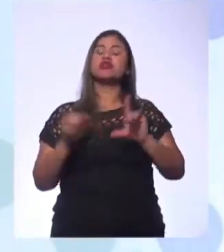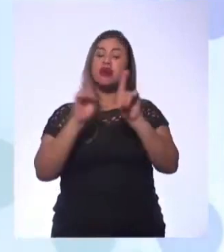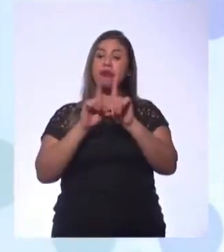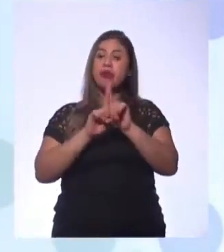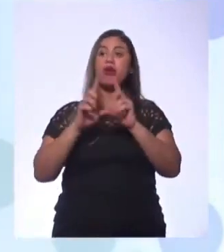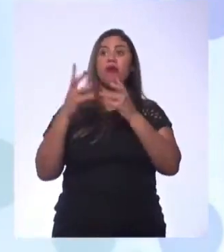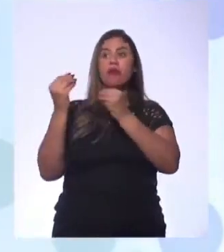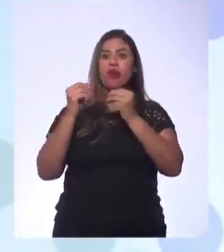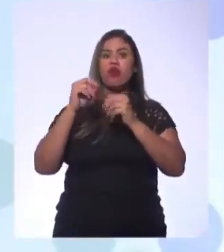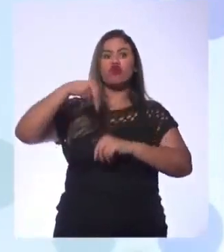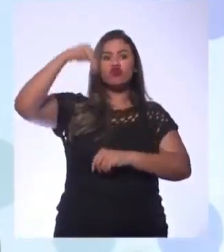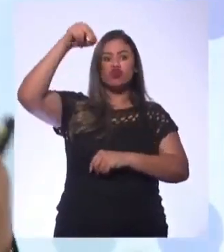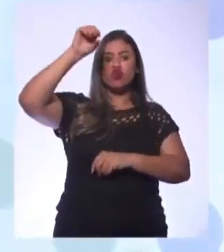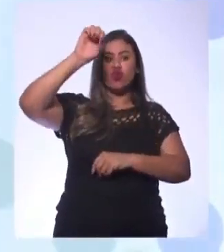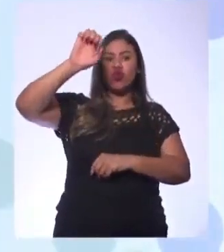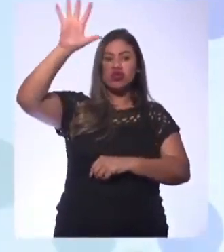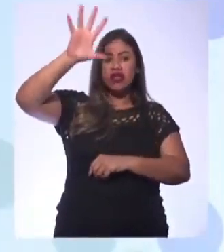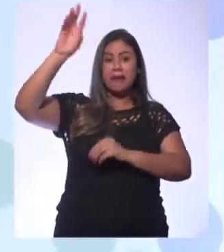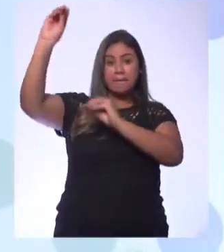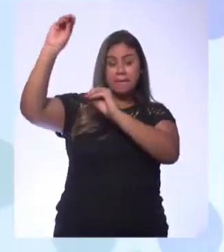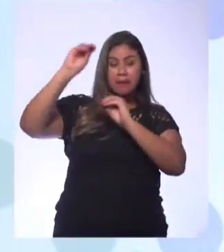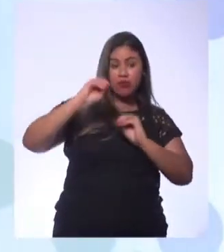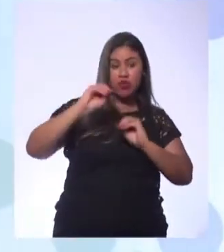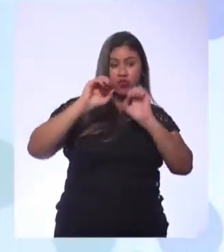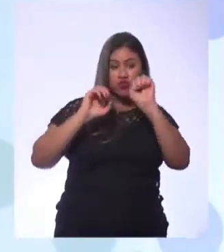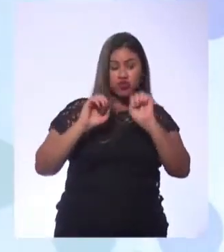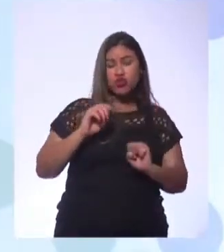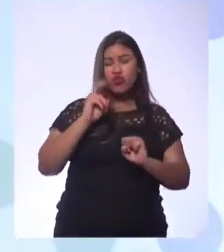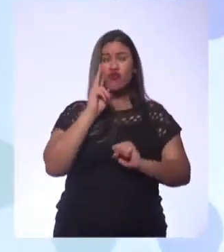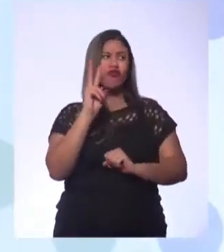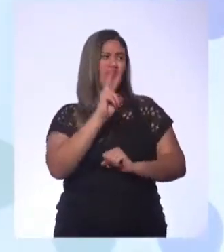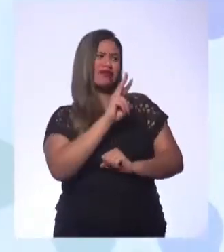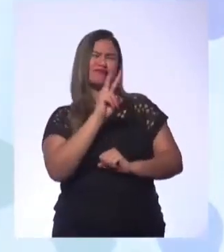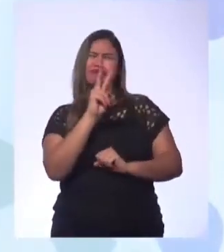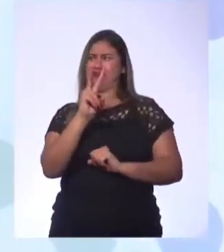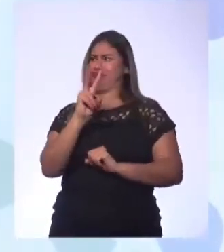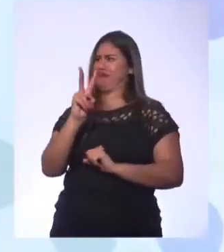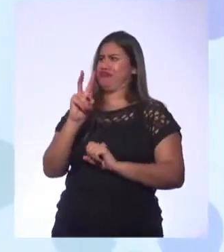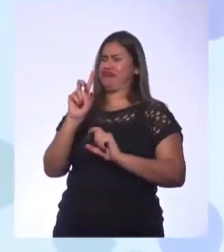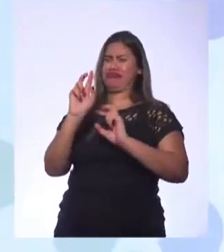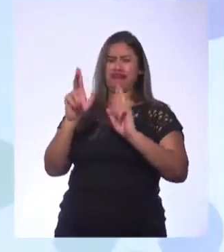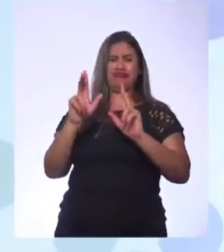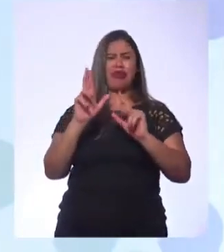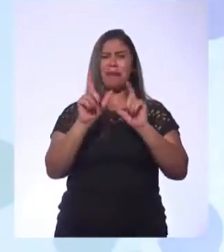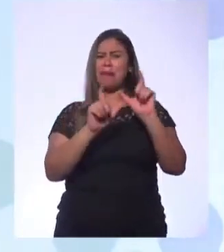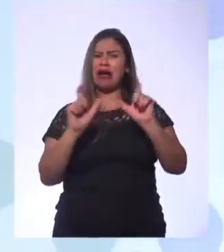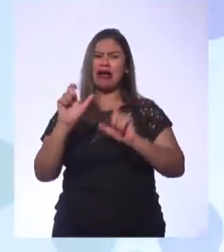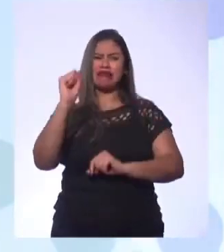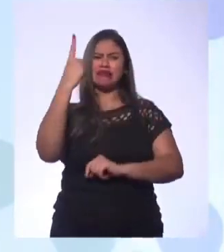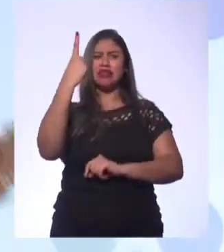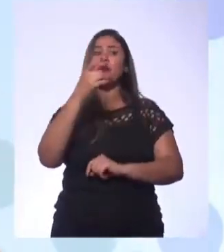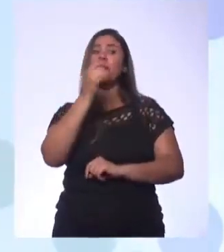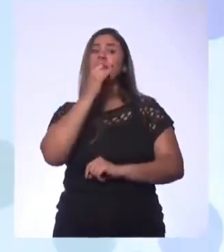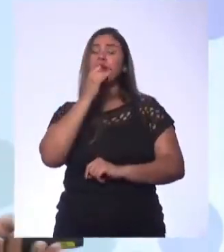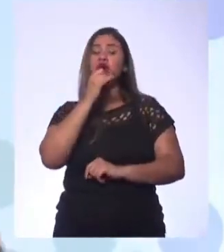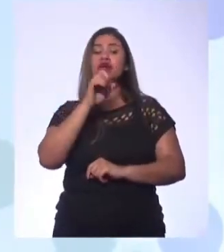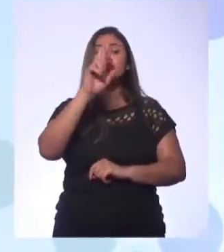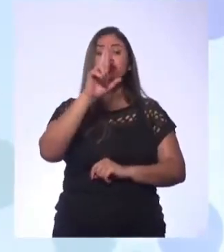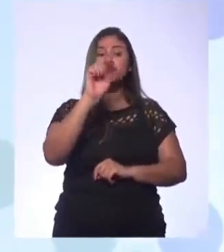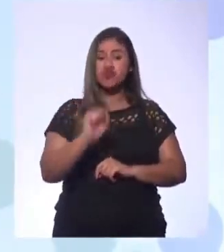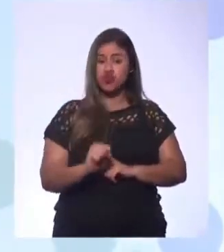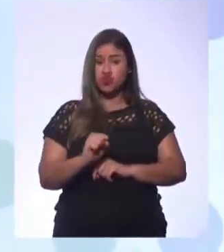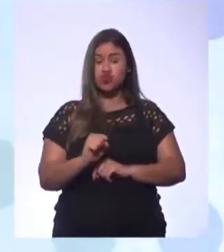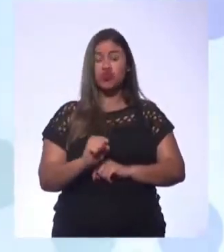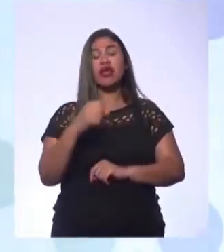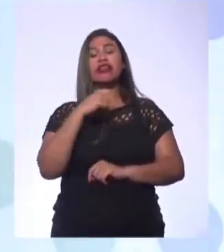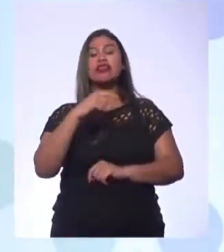aqui, por exemplo, né, e também acham diferente, acham estranha essa questão. né? Lá na minha terra, por exemplo, no Rio Grande do Sul, a gente tem